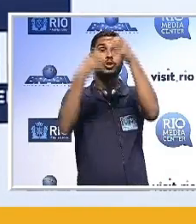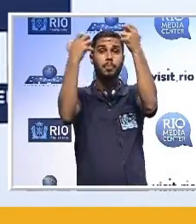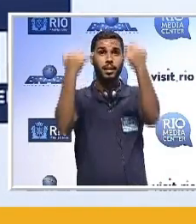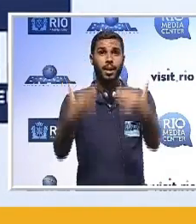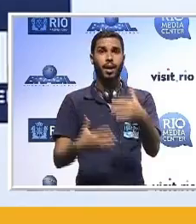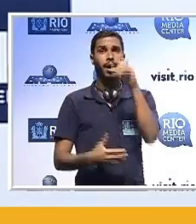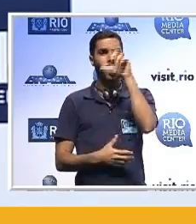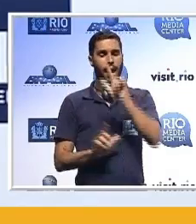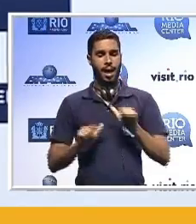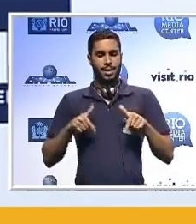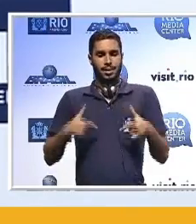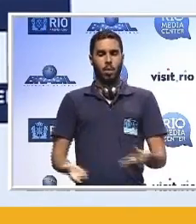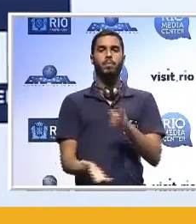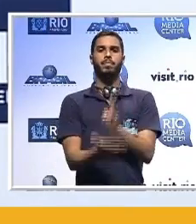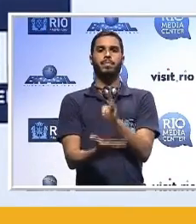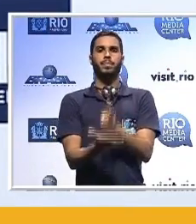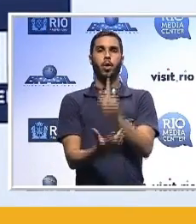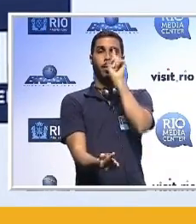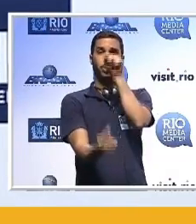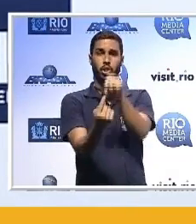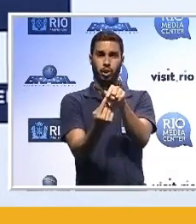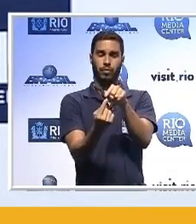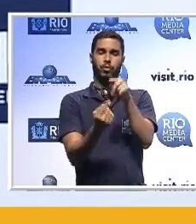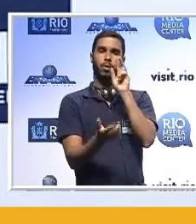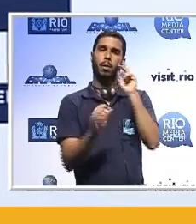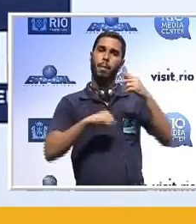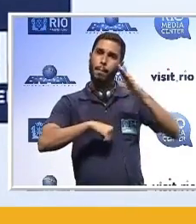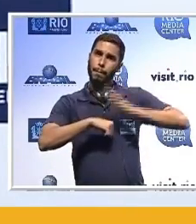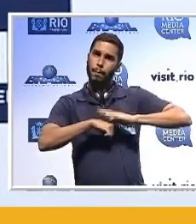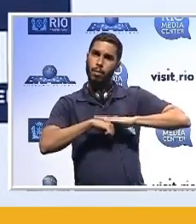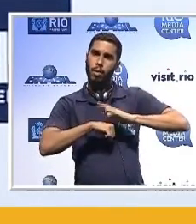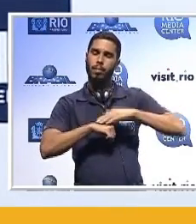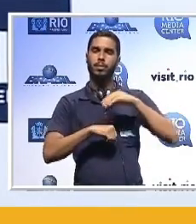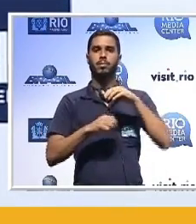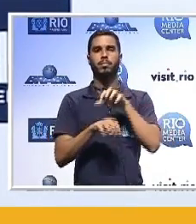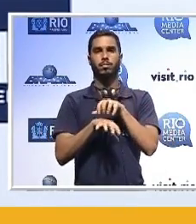Ministério. Essa preocupação é uma preocupação desde o início da criação do Ministério.